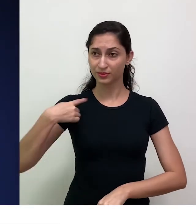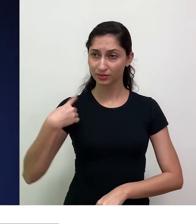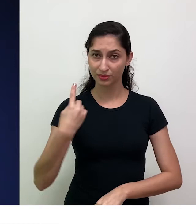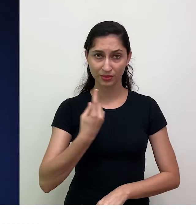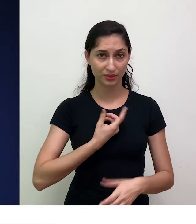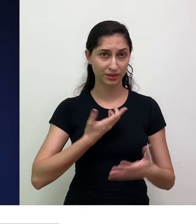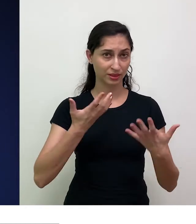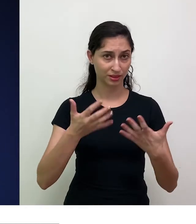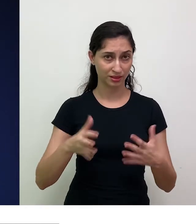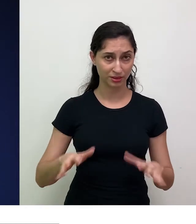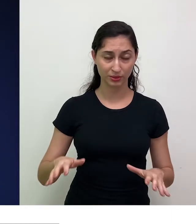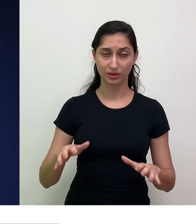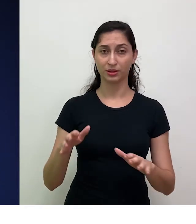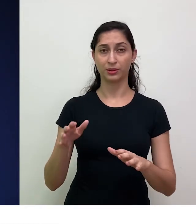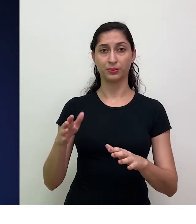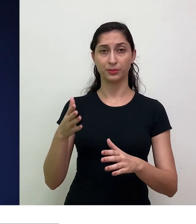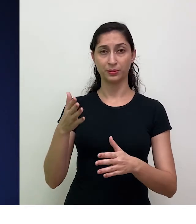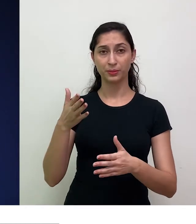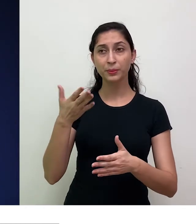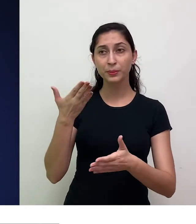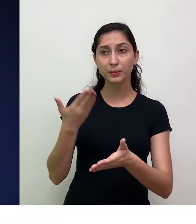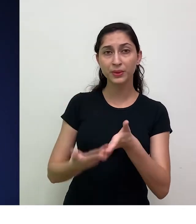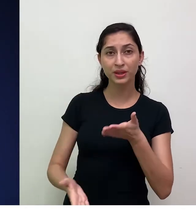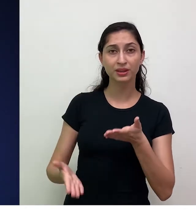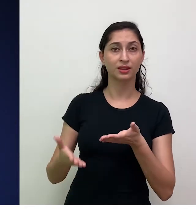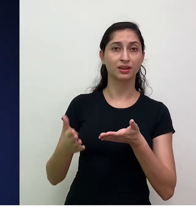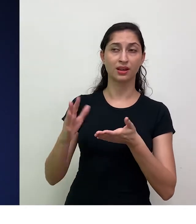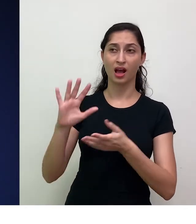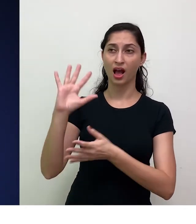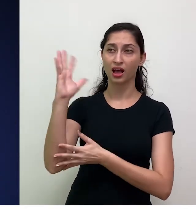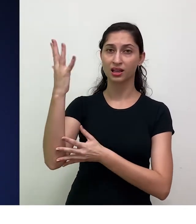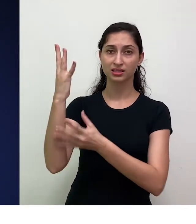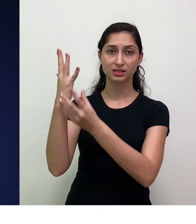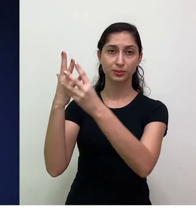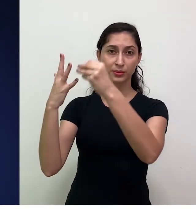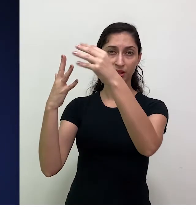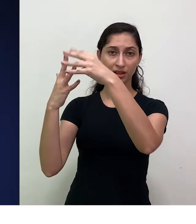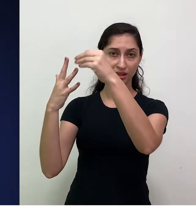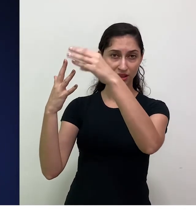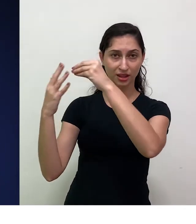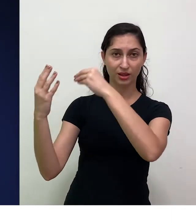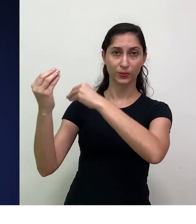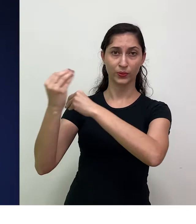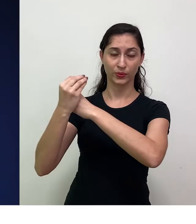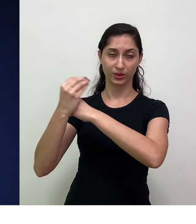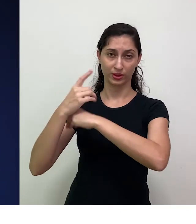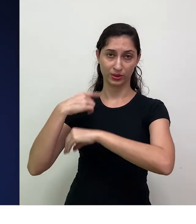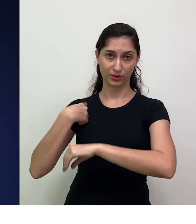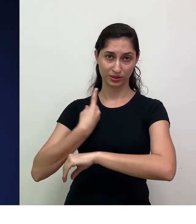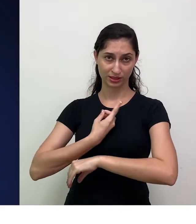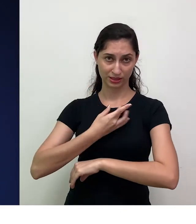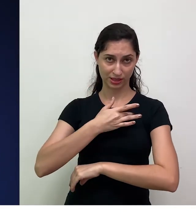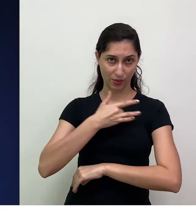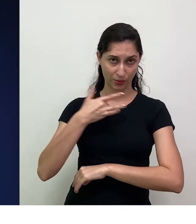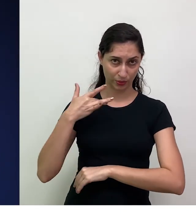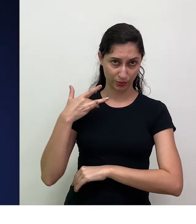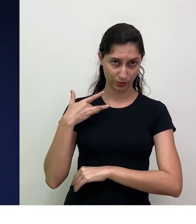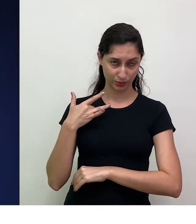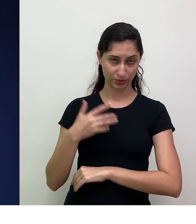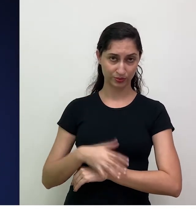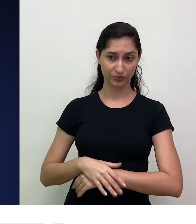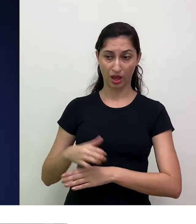perder a nossa plantas medicinais. E alguma bicho nós